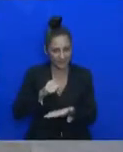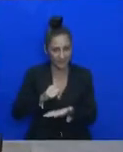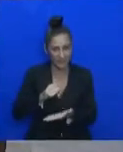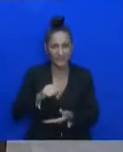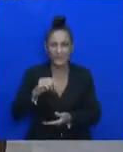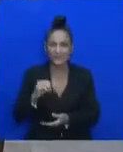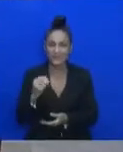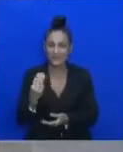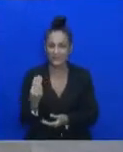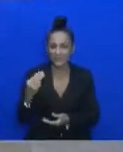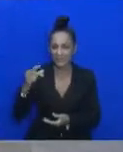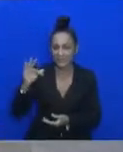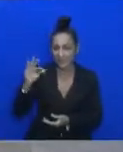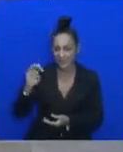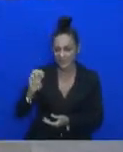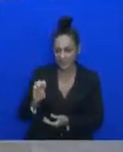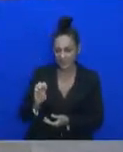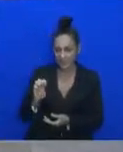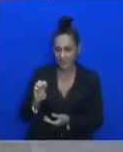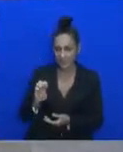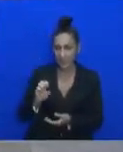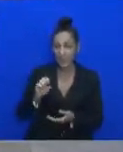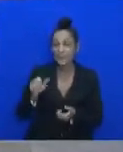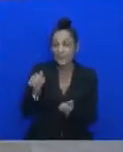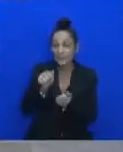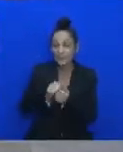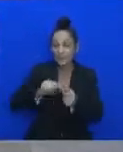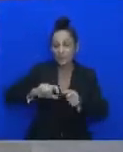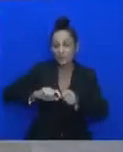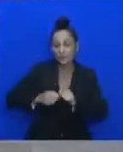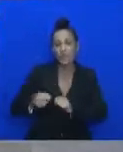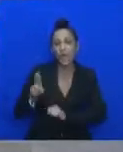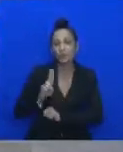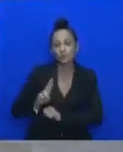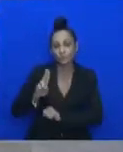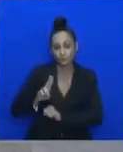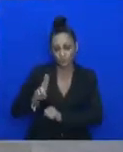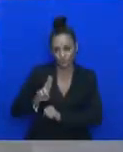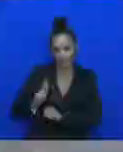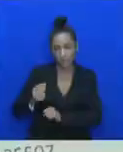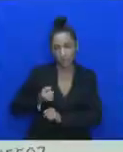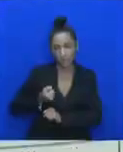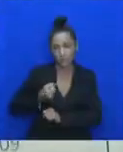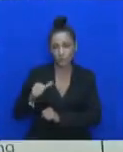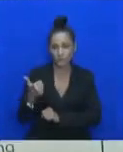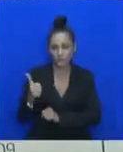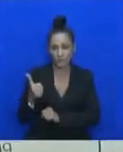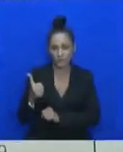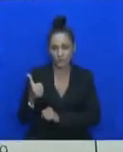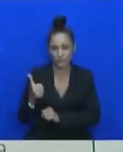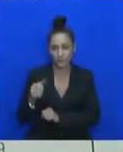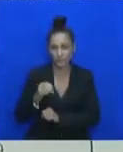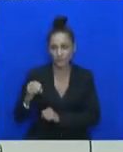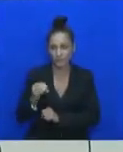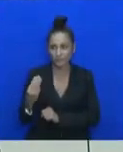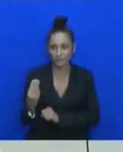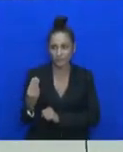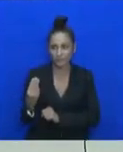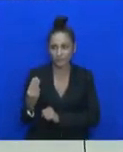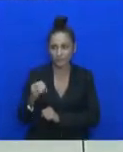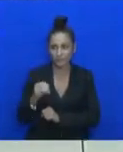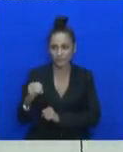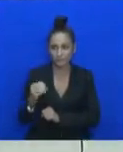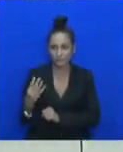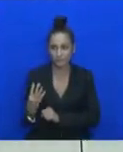maleta é a maleta 03FE. Para fazer o fechamento desta maleta, nós vamos utilizar o lacre de número 111,